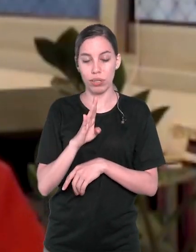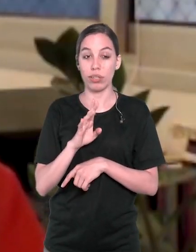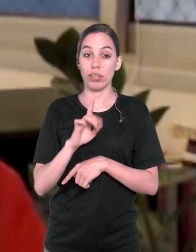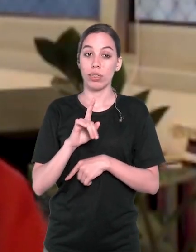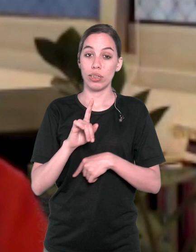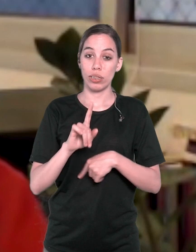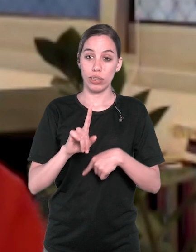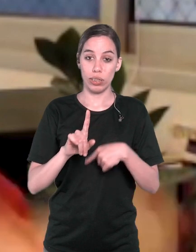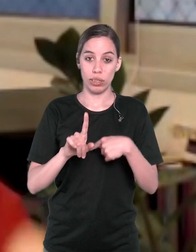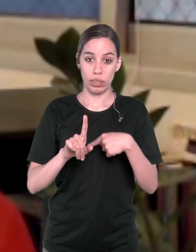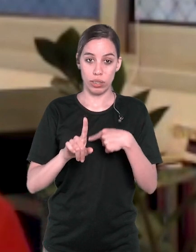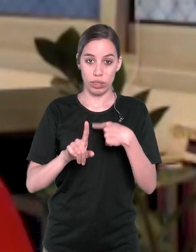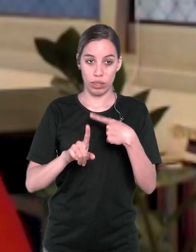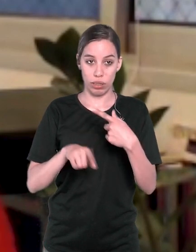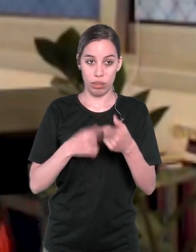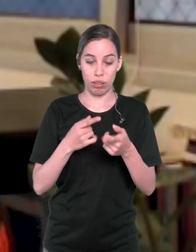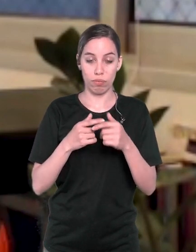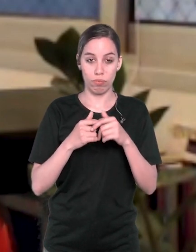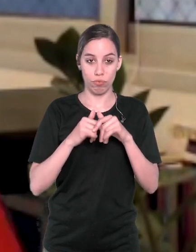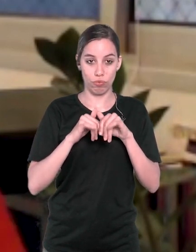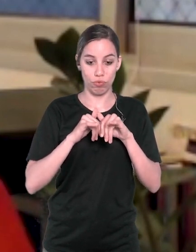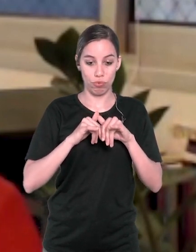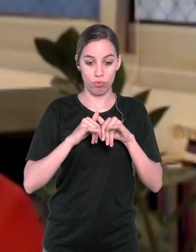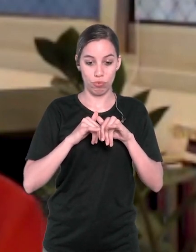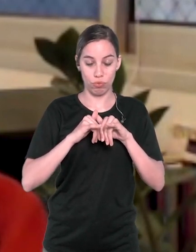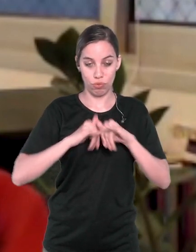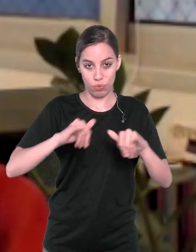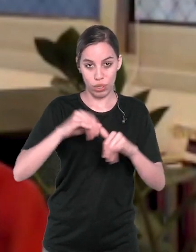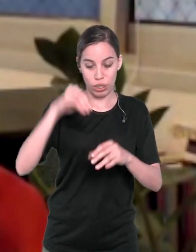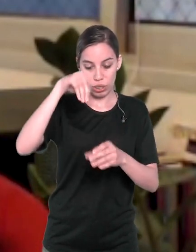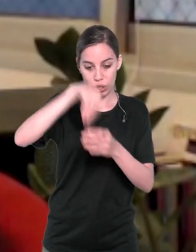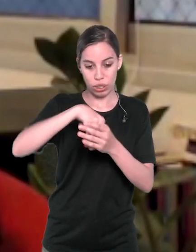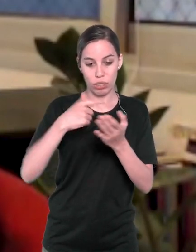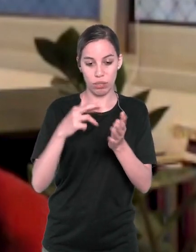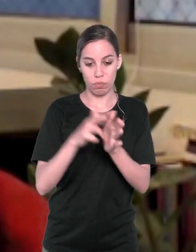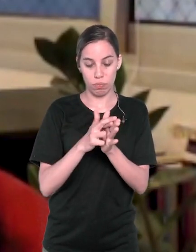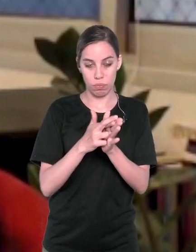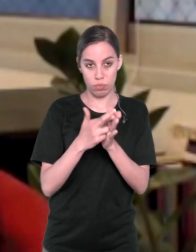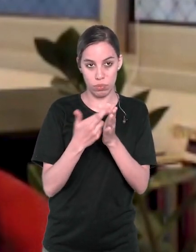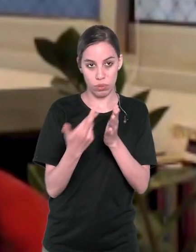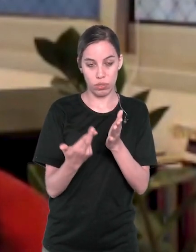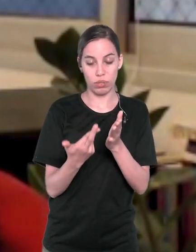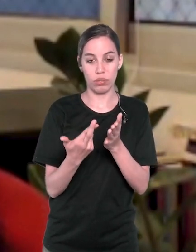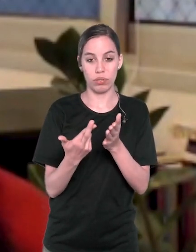o texto foi publicado numa revista,